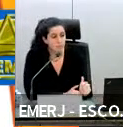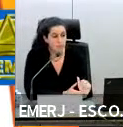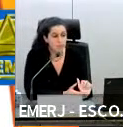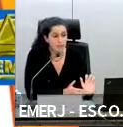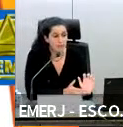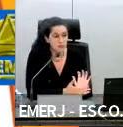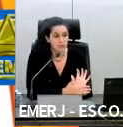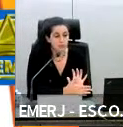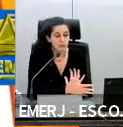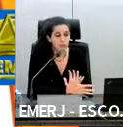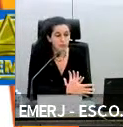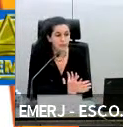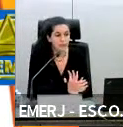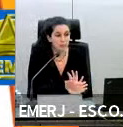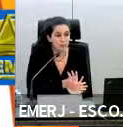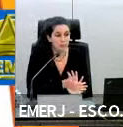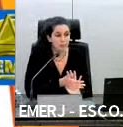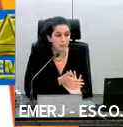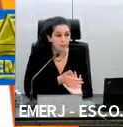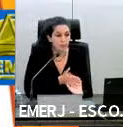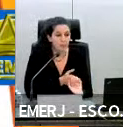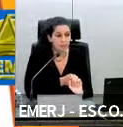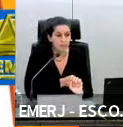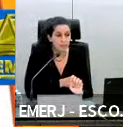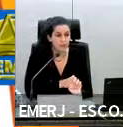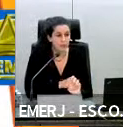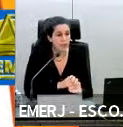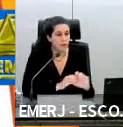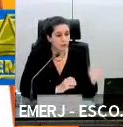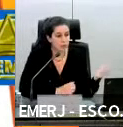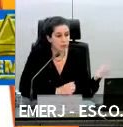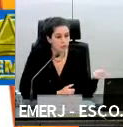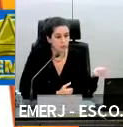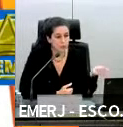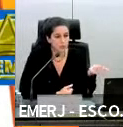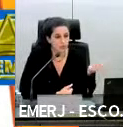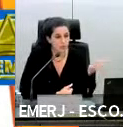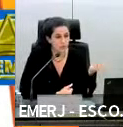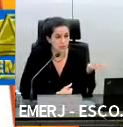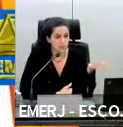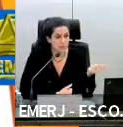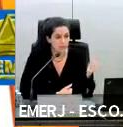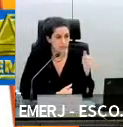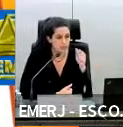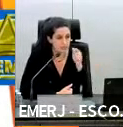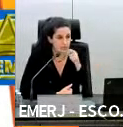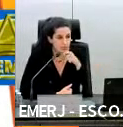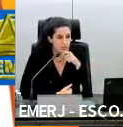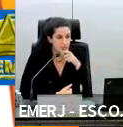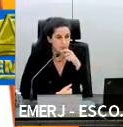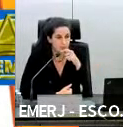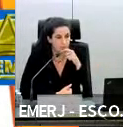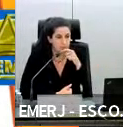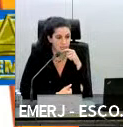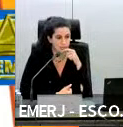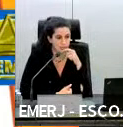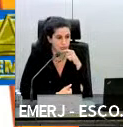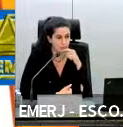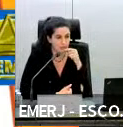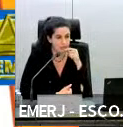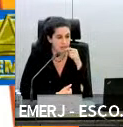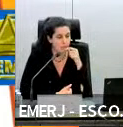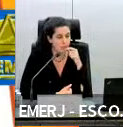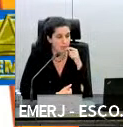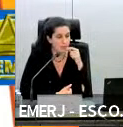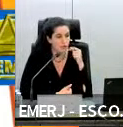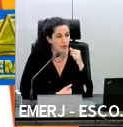aqui são alguns entraves que já foram mapeados pela própria Comitê CEDAW, que é a concentração de tribunais nas principais cidades e a sua não disponibilidade em regiões